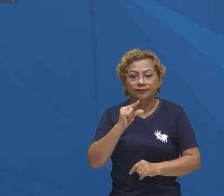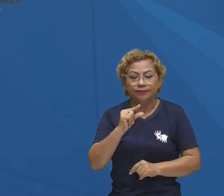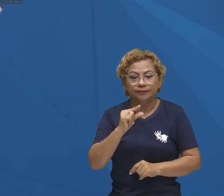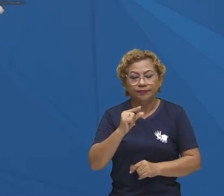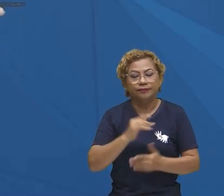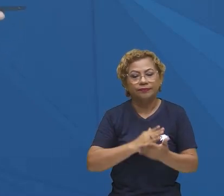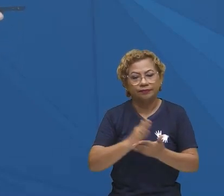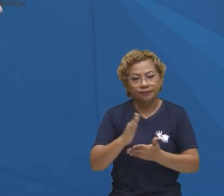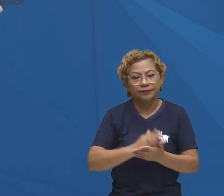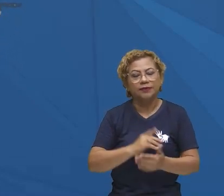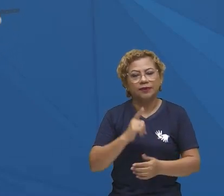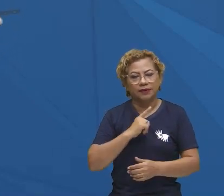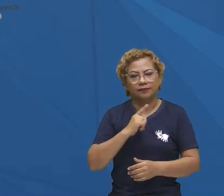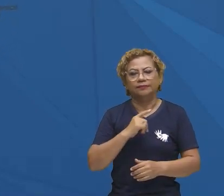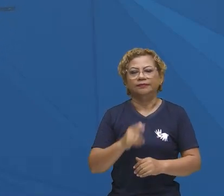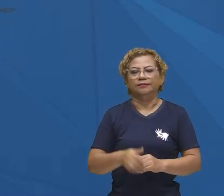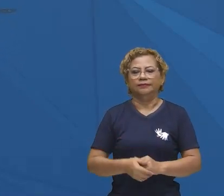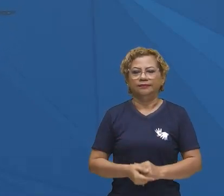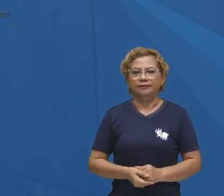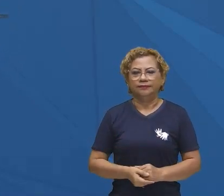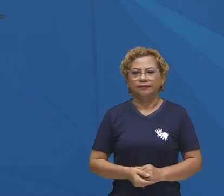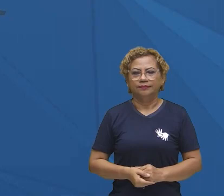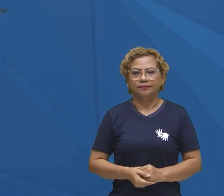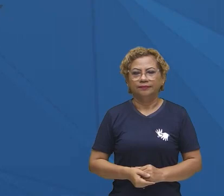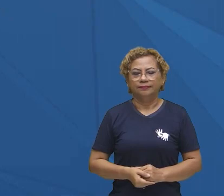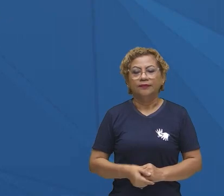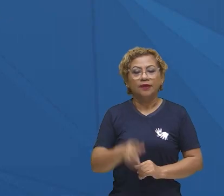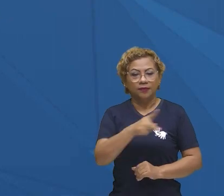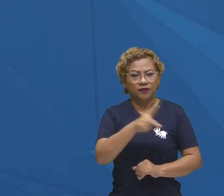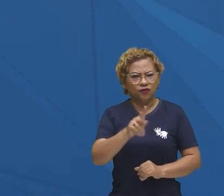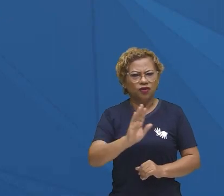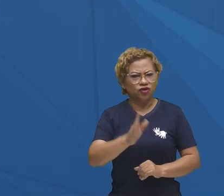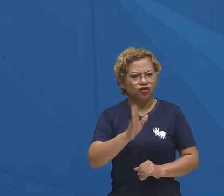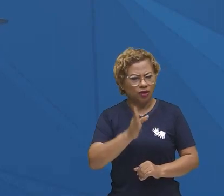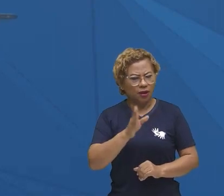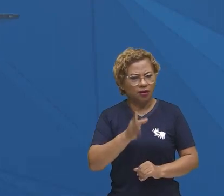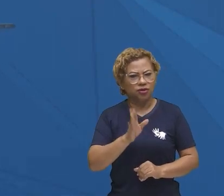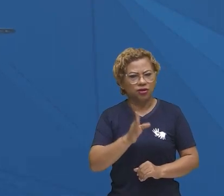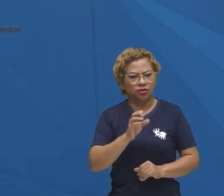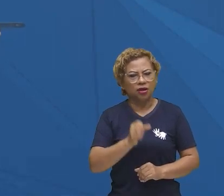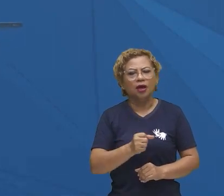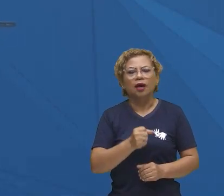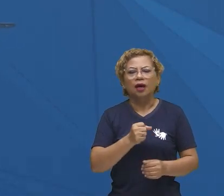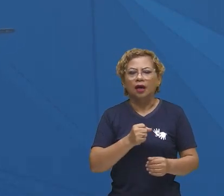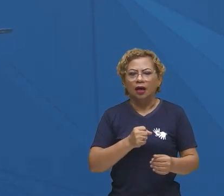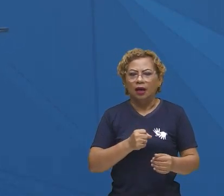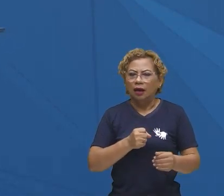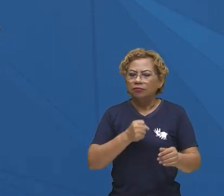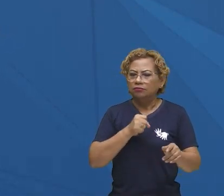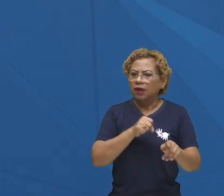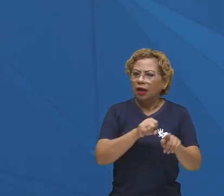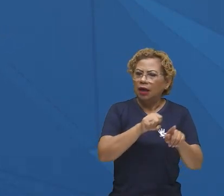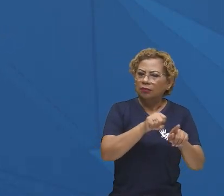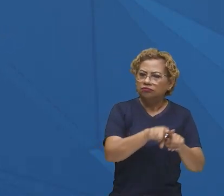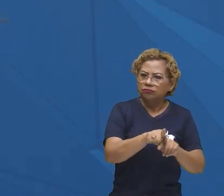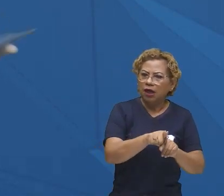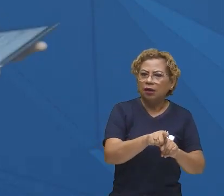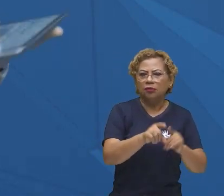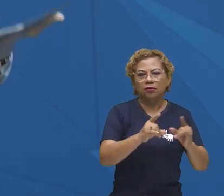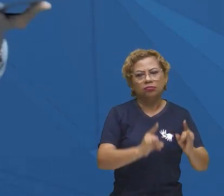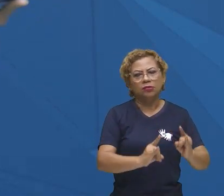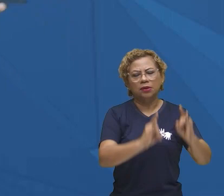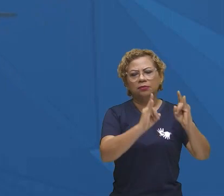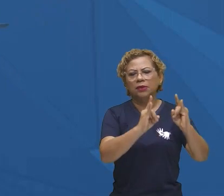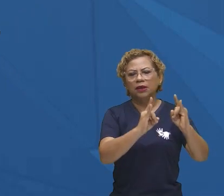E esse apartamento, né, ele estava disponível, fiz a locação e saiu muito mais em conta. E eu utilizei o serviço do Airbnb, onde